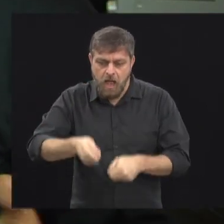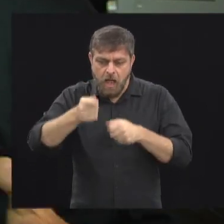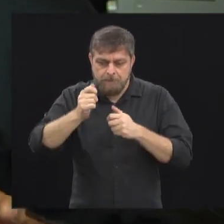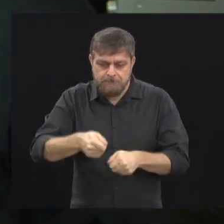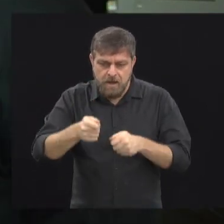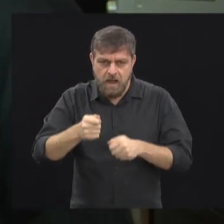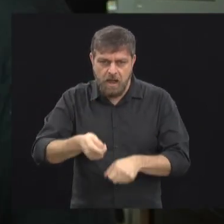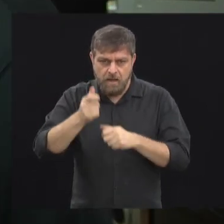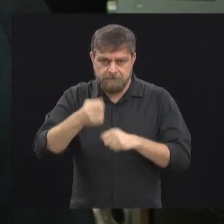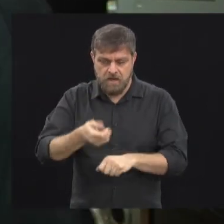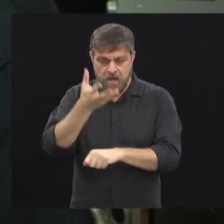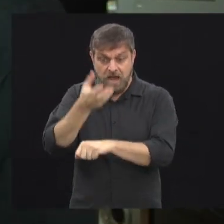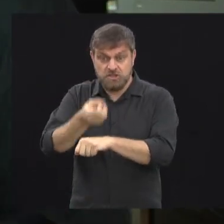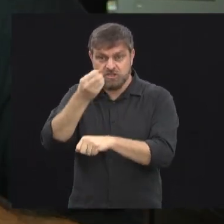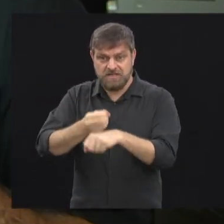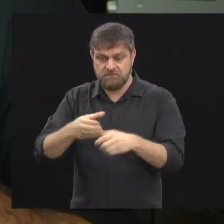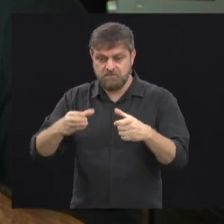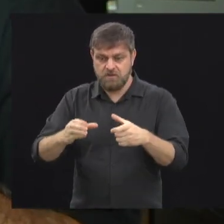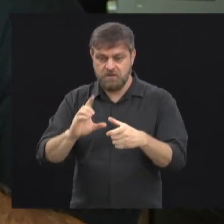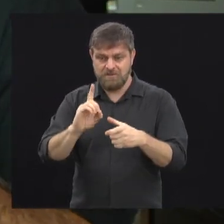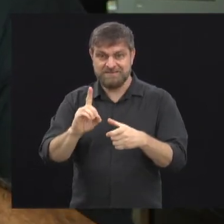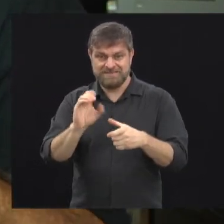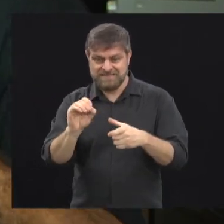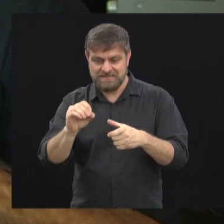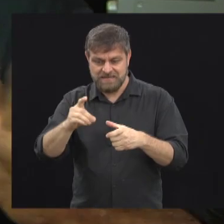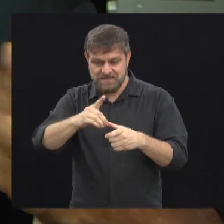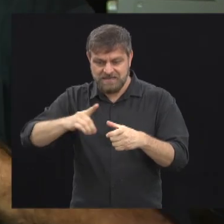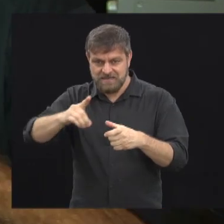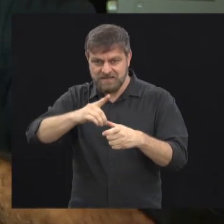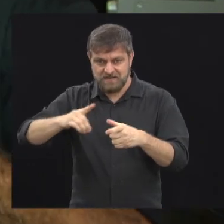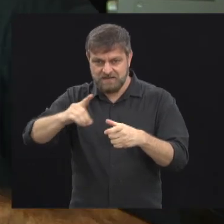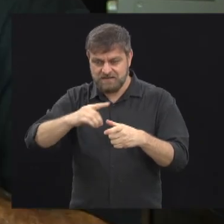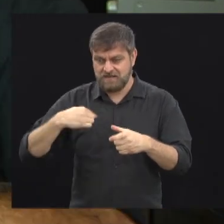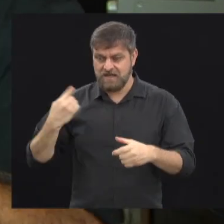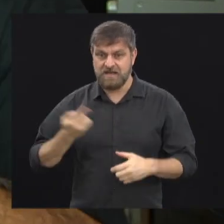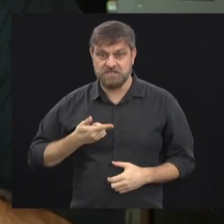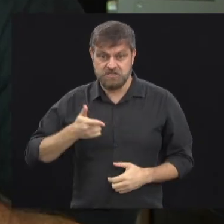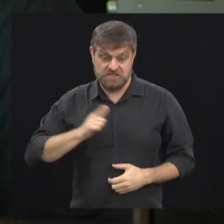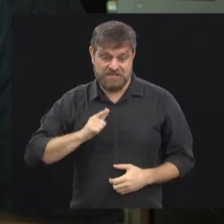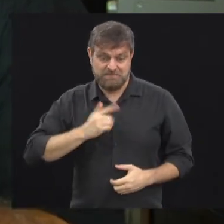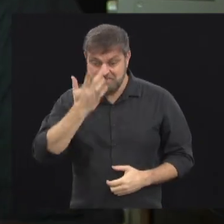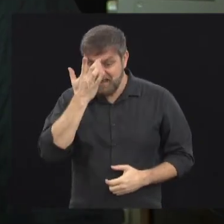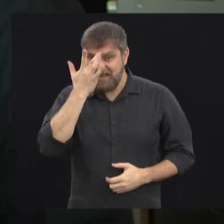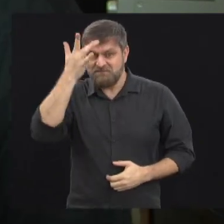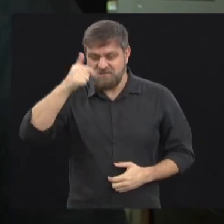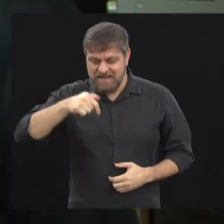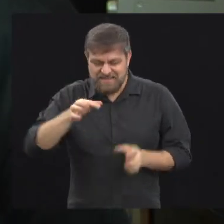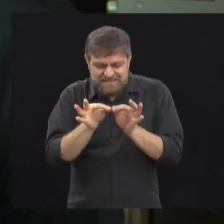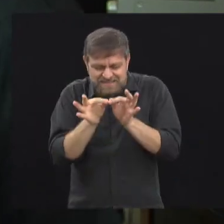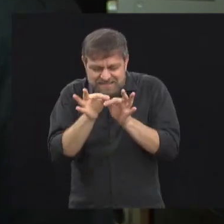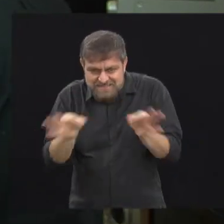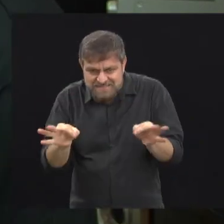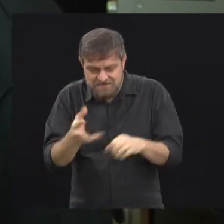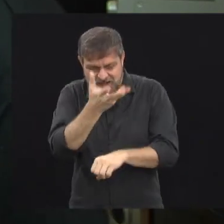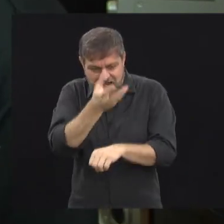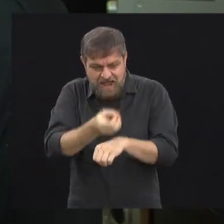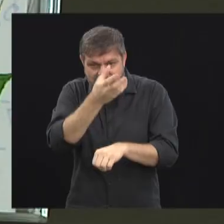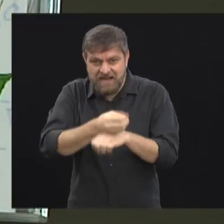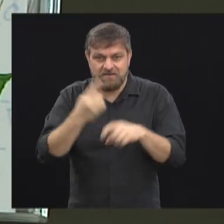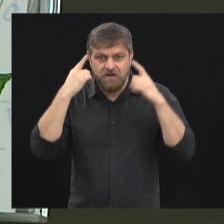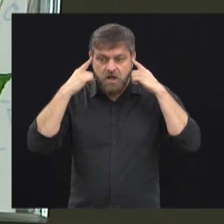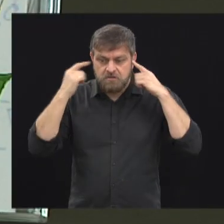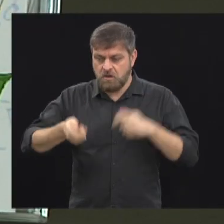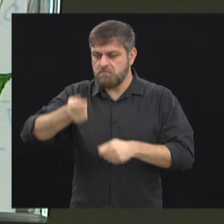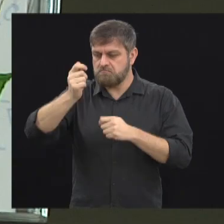E essa facilidade que a gente tem agora de estúdio, home studio, né? Coisa bem simples tal, e aí gravamos